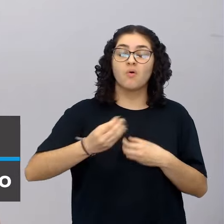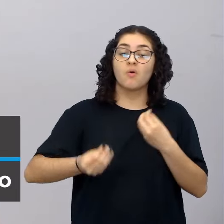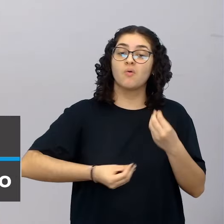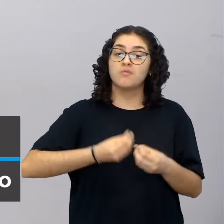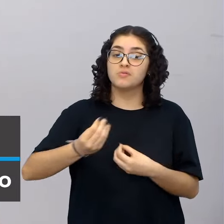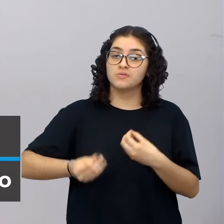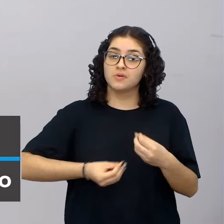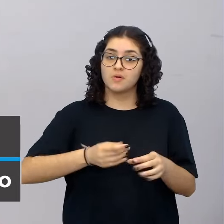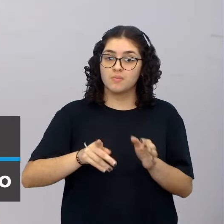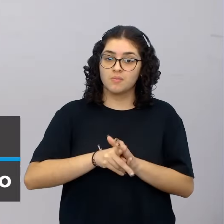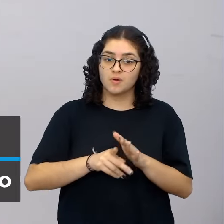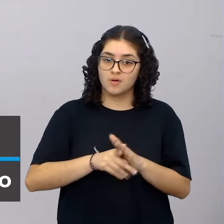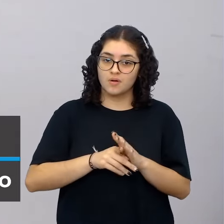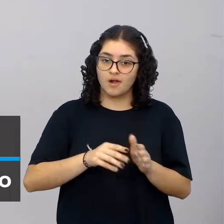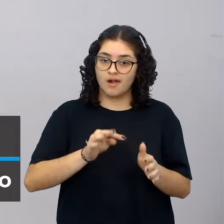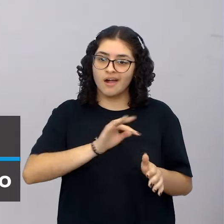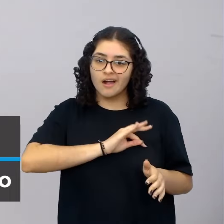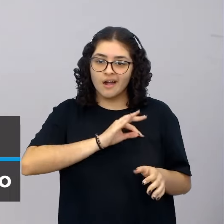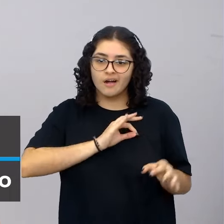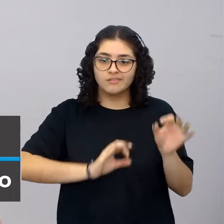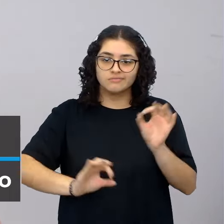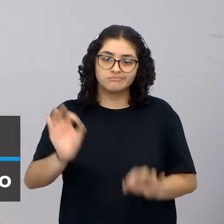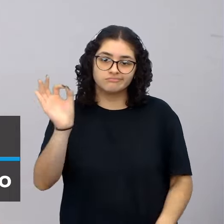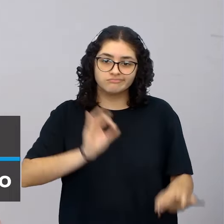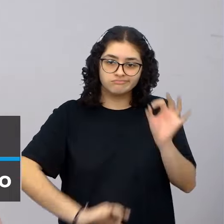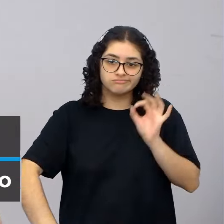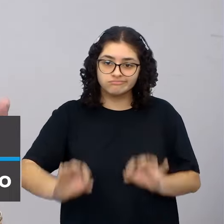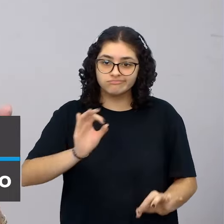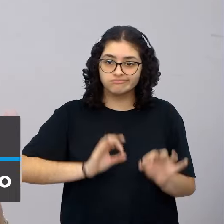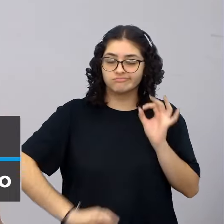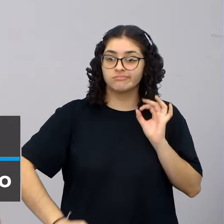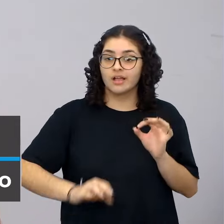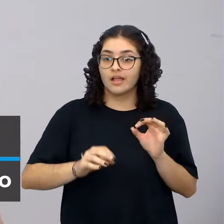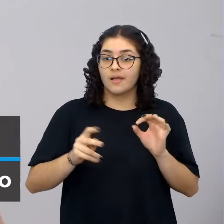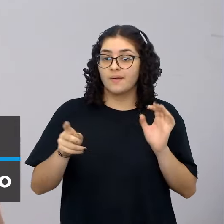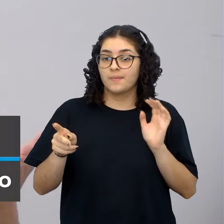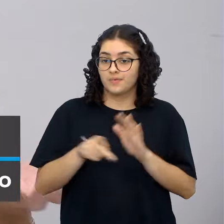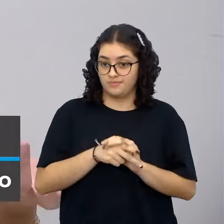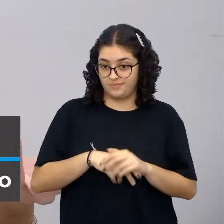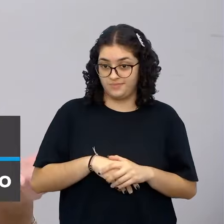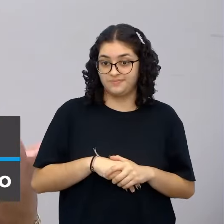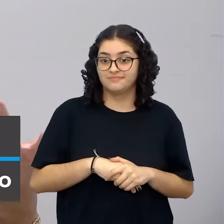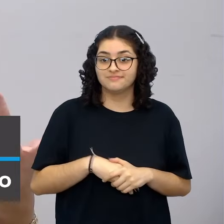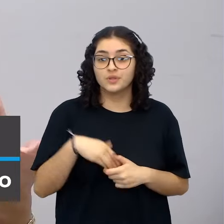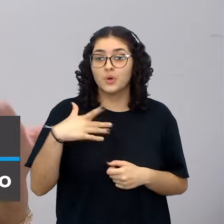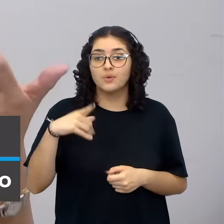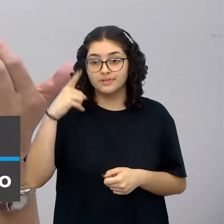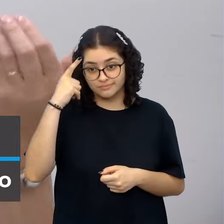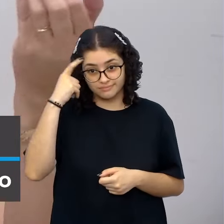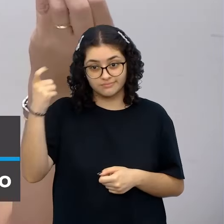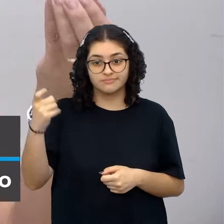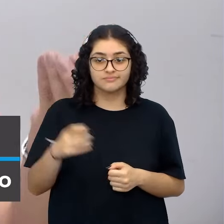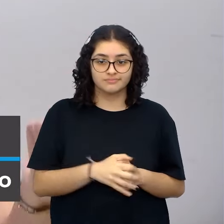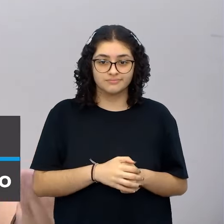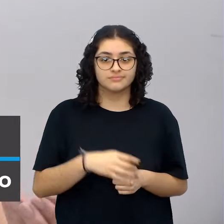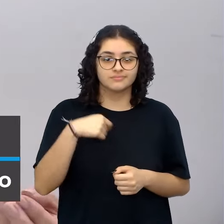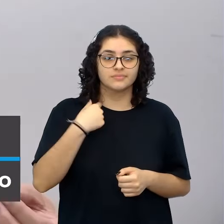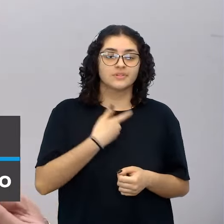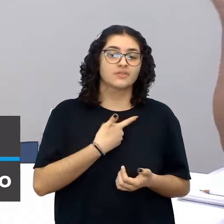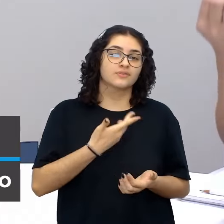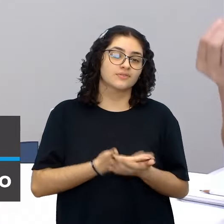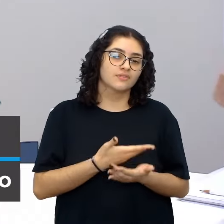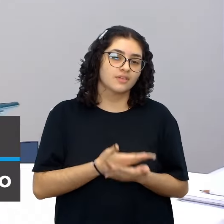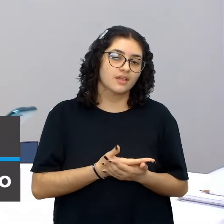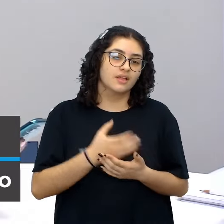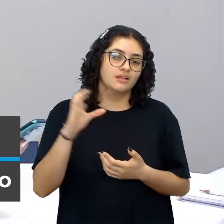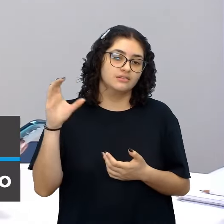né, sem cola e sem nada, só de encaixe, né, a gente fala da caixa de papelão. Então, qual que era a ideia? A gente pensou, eles vão trabalhar ciências, vão